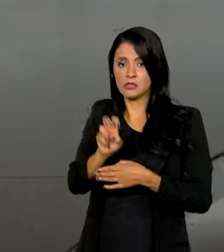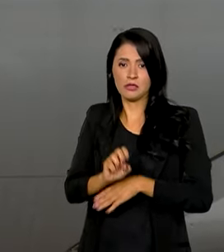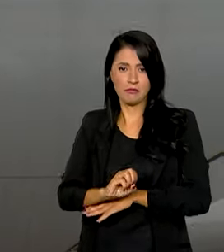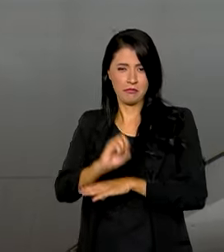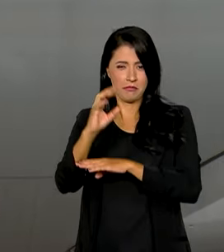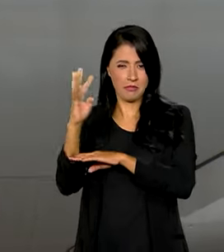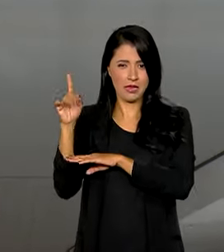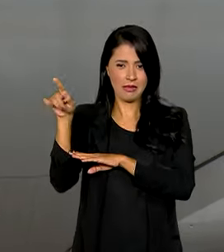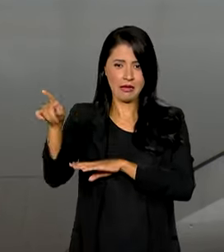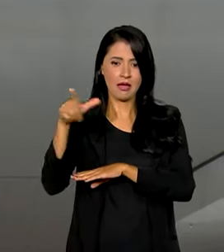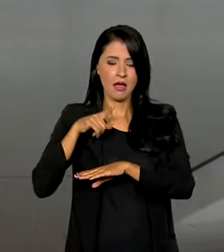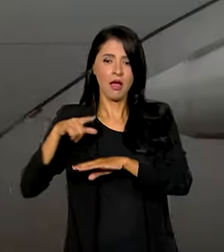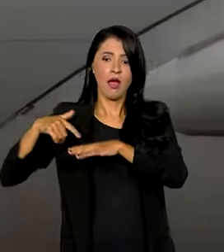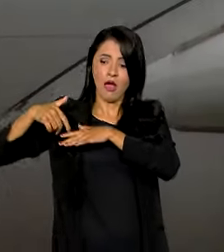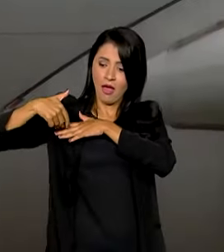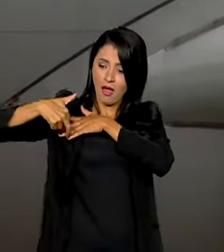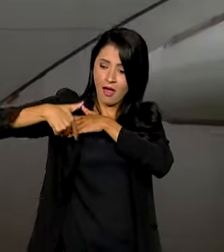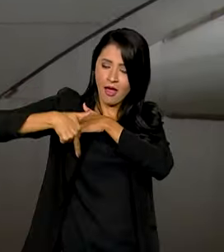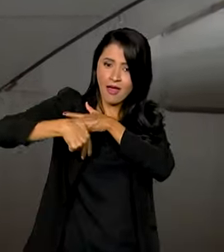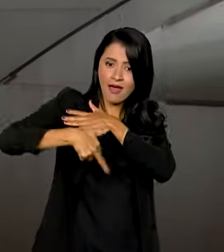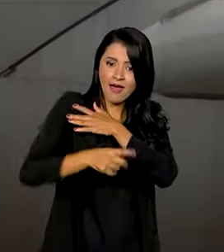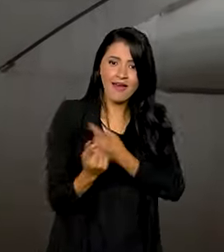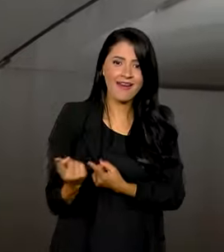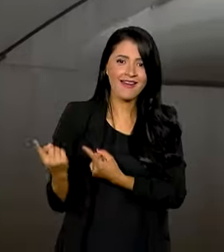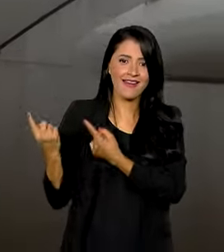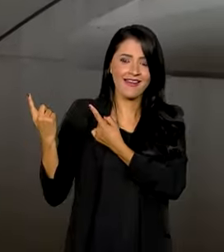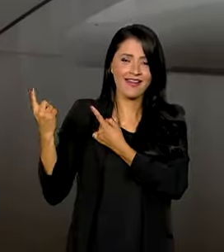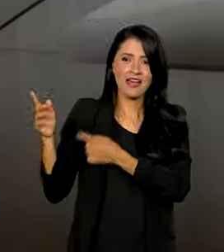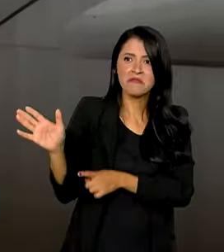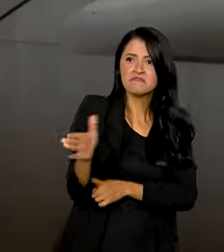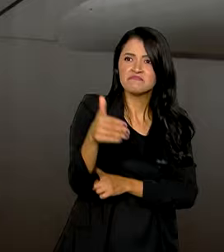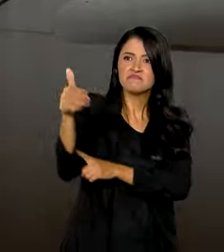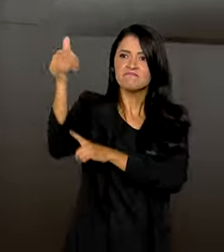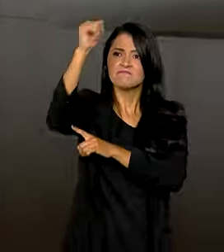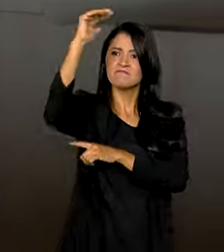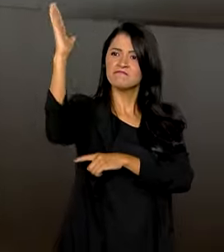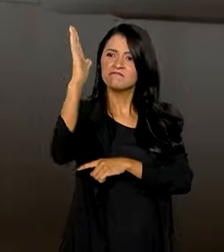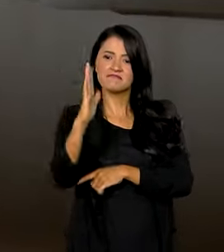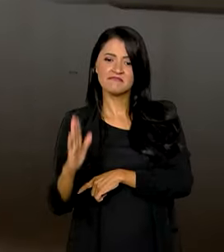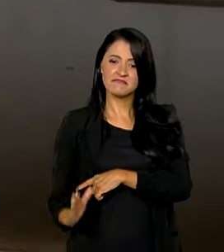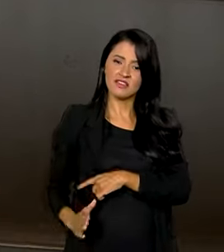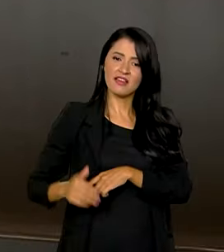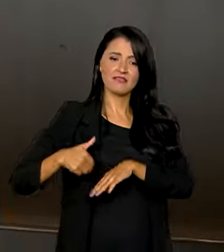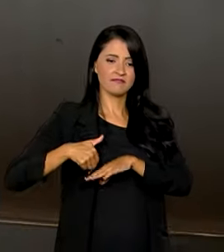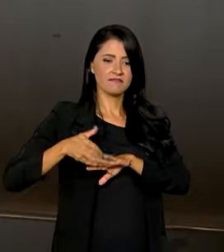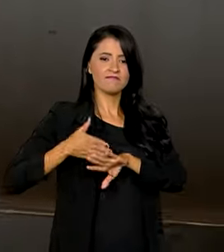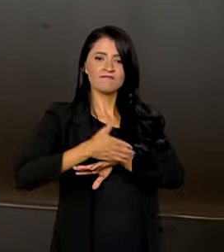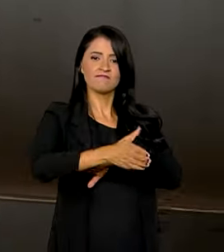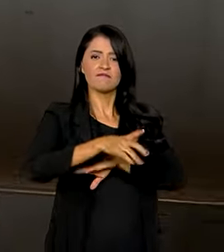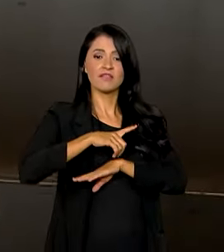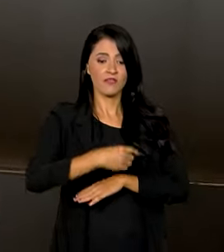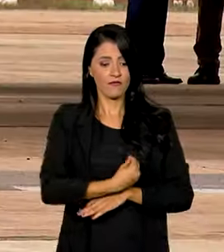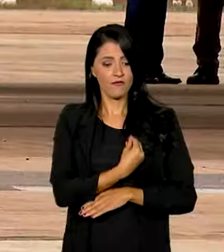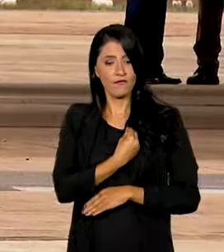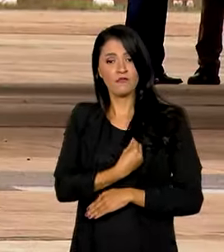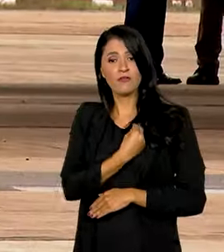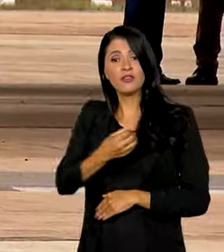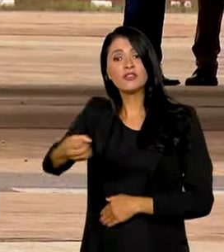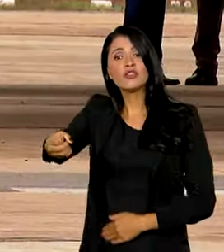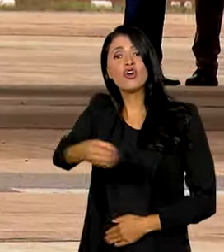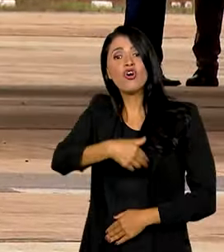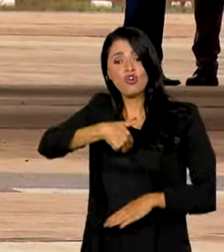comearam a deixar o avião a bandeira do Brasil nas mãos abre caminho para uma vida nova